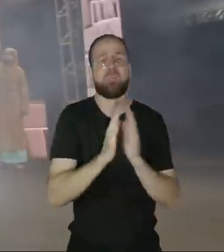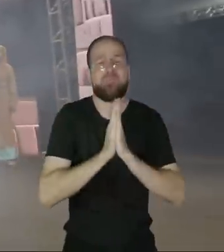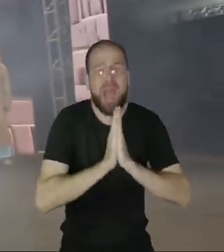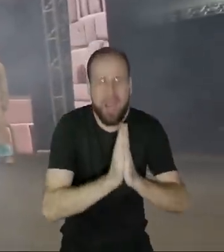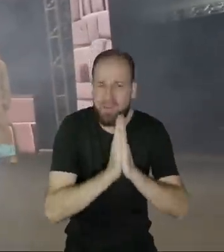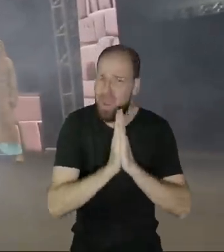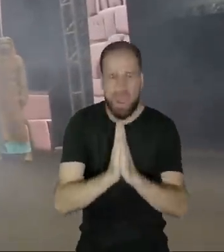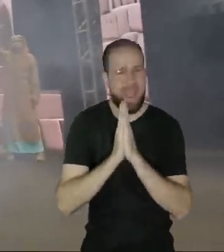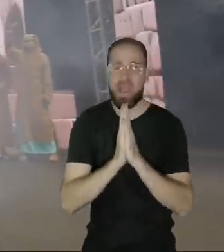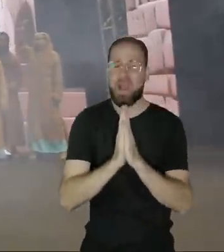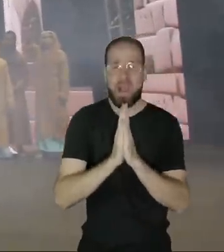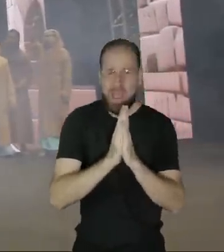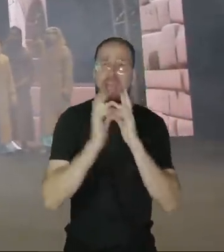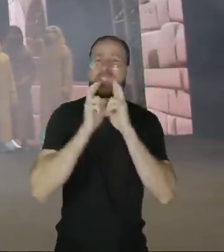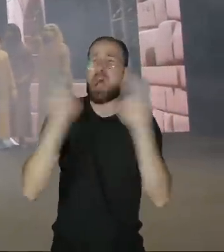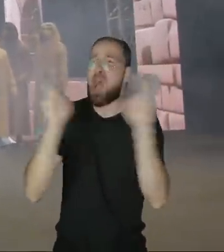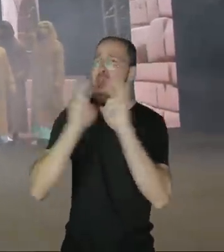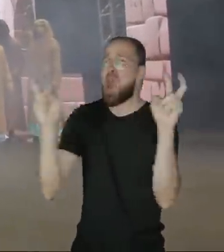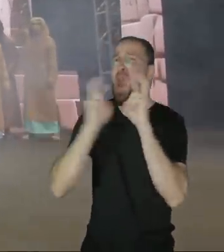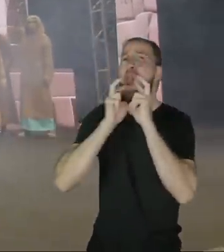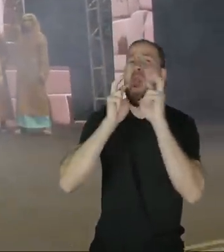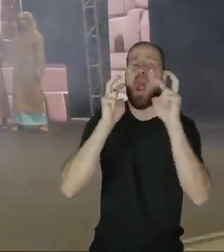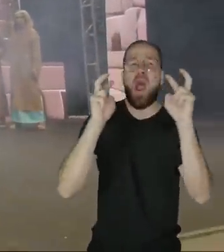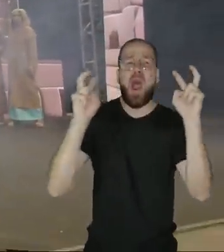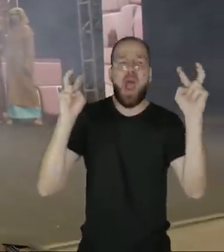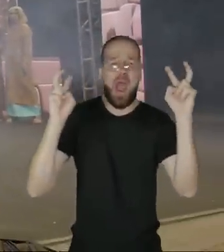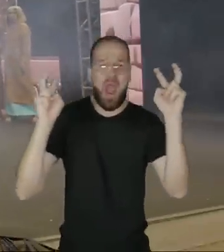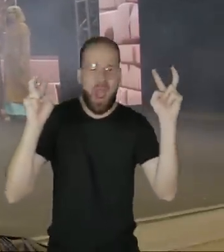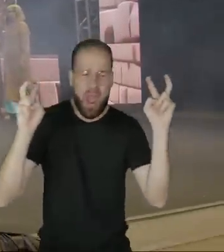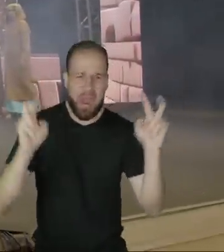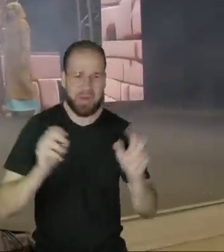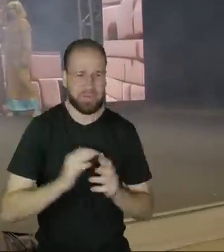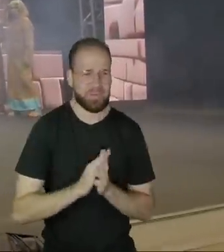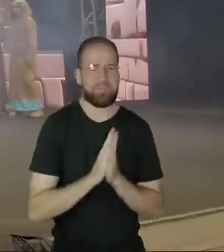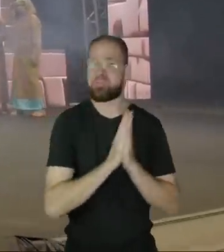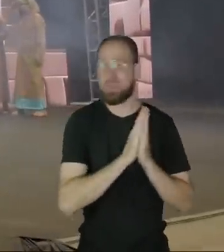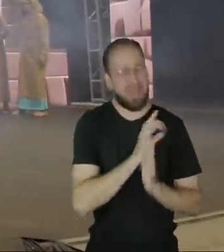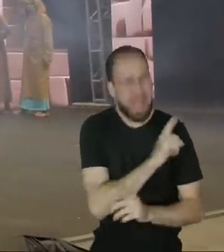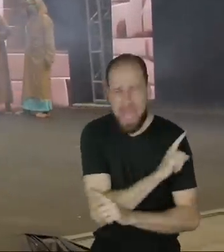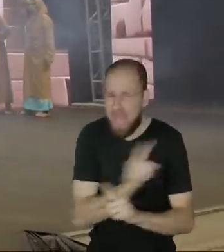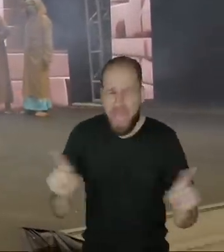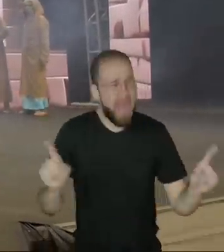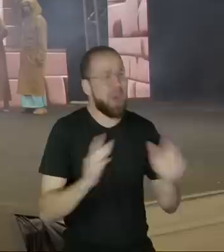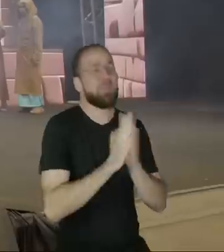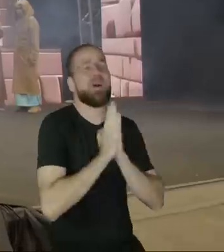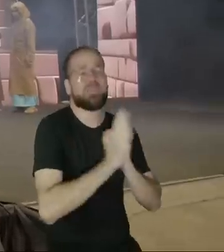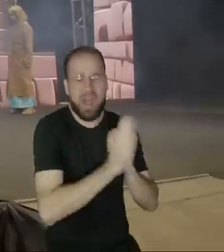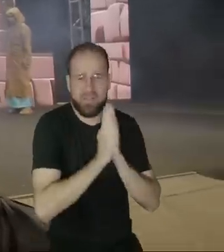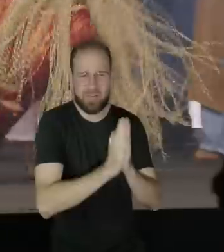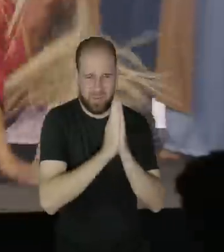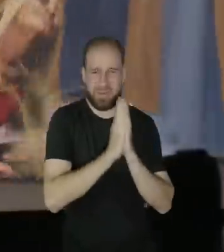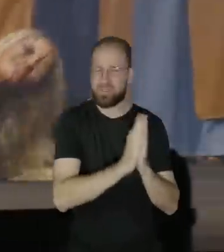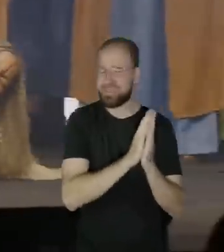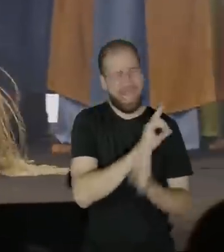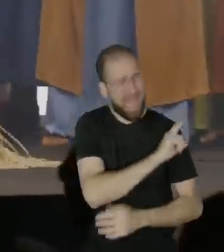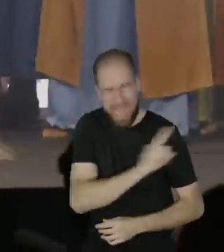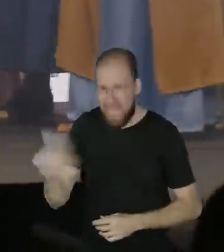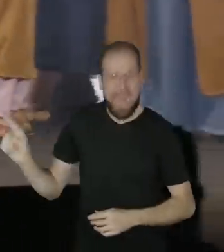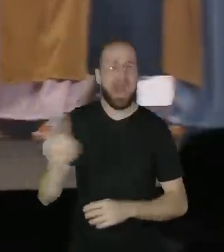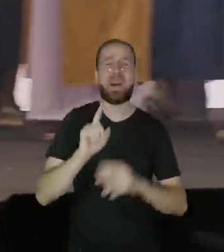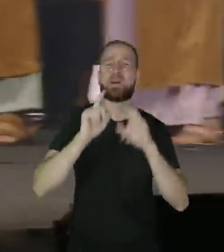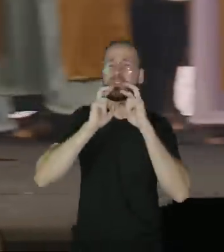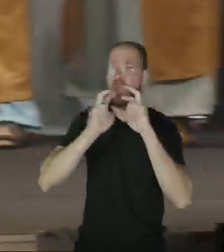favor, socorro! Não, por favor! Não!